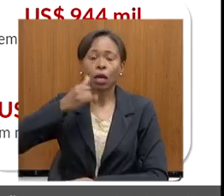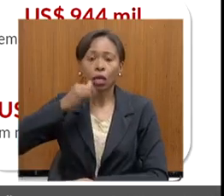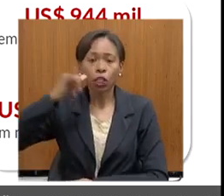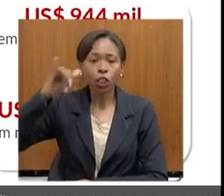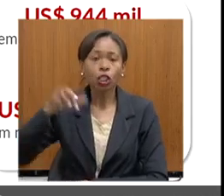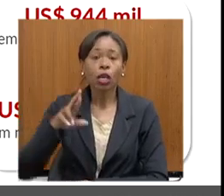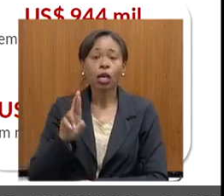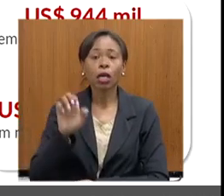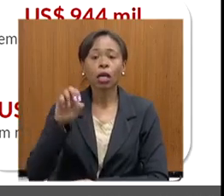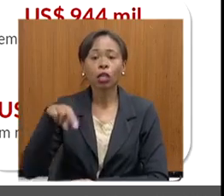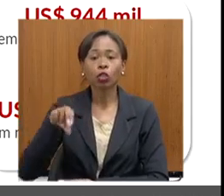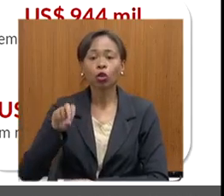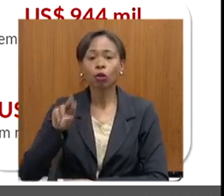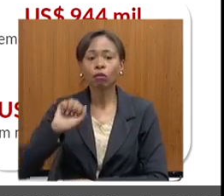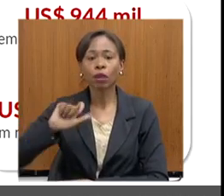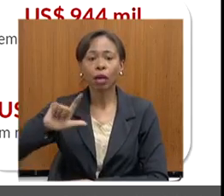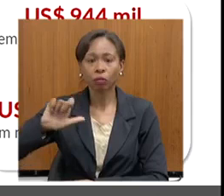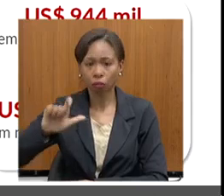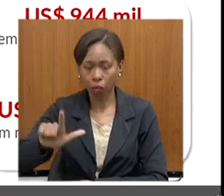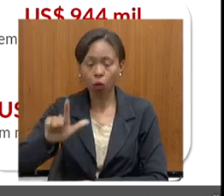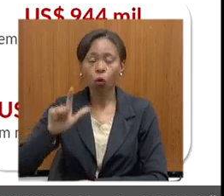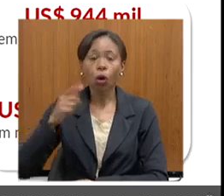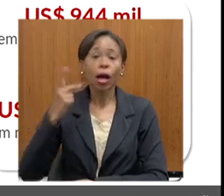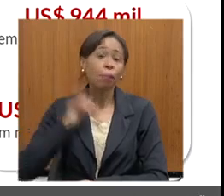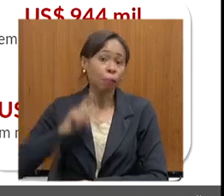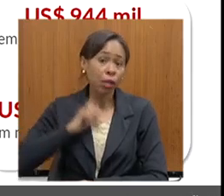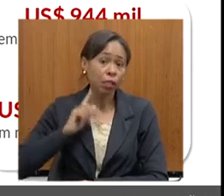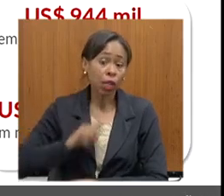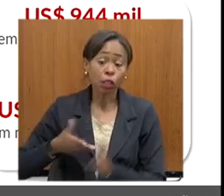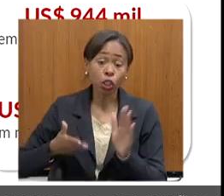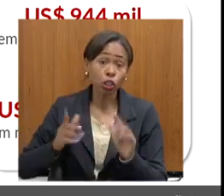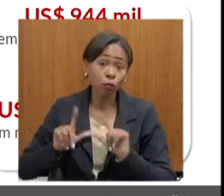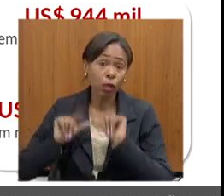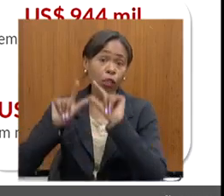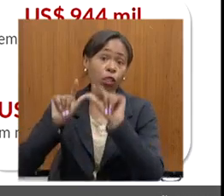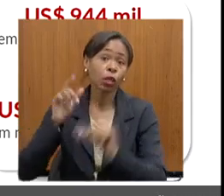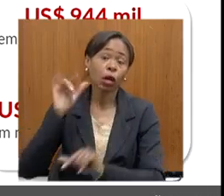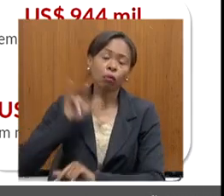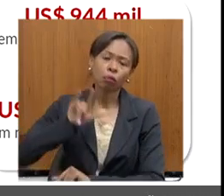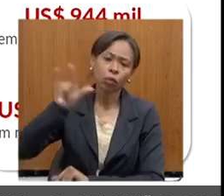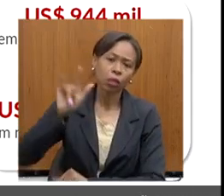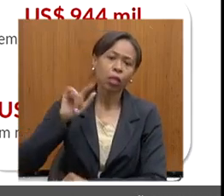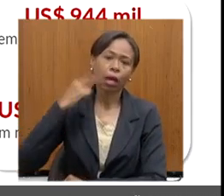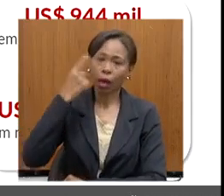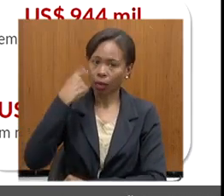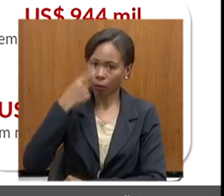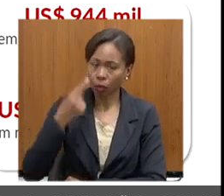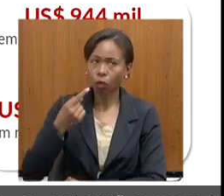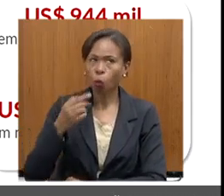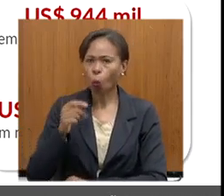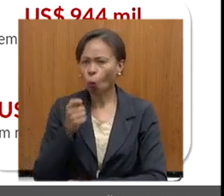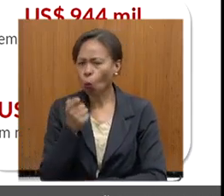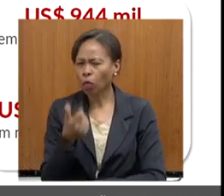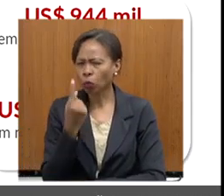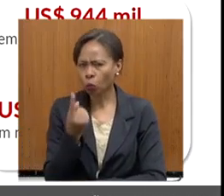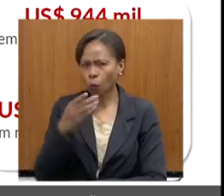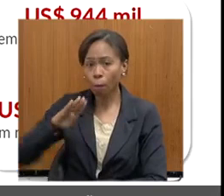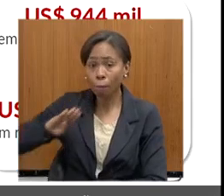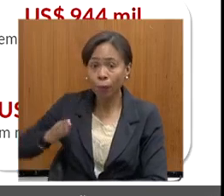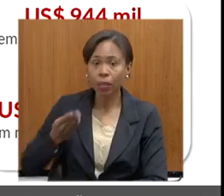Gerais provenientes dessa nossa ida à Espanha também na moda de quase 1 bilhão de reais